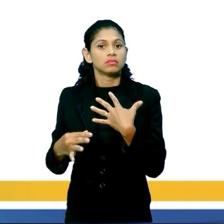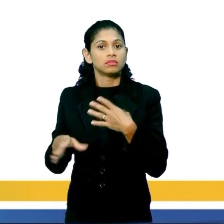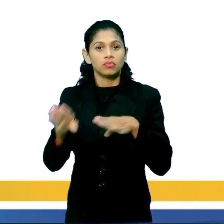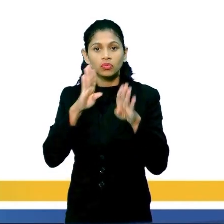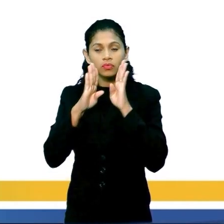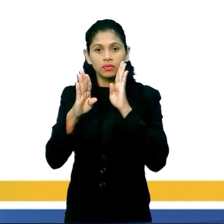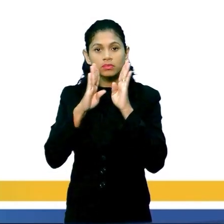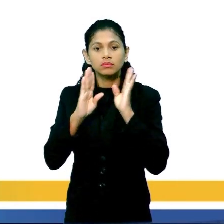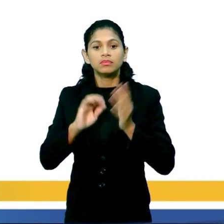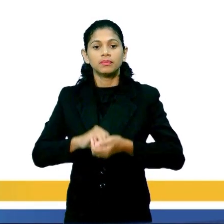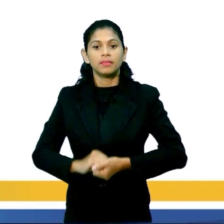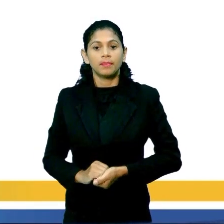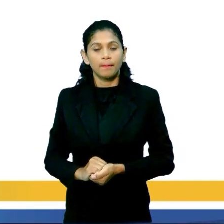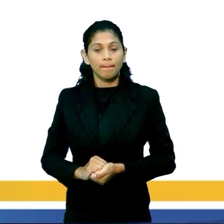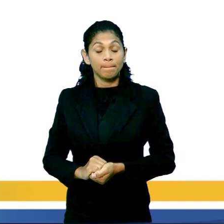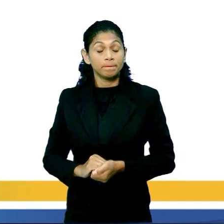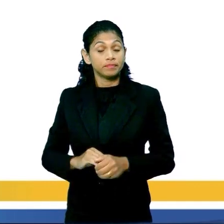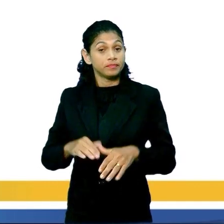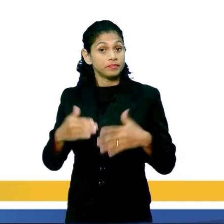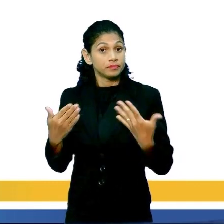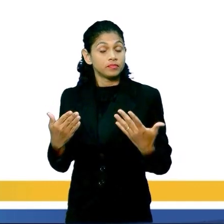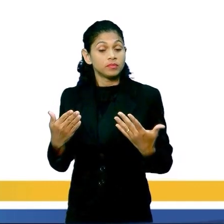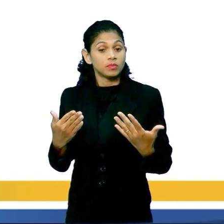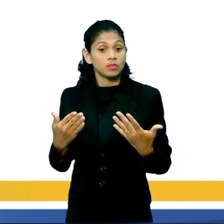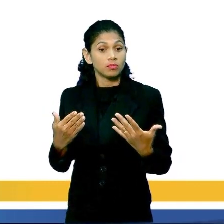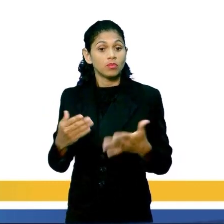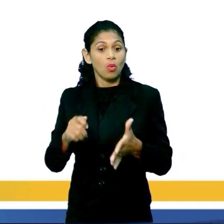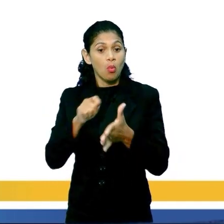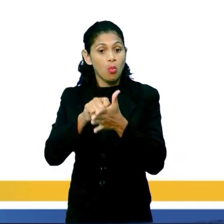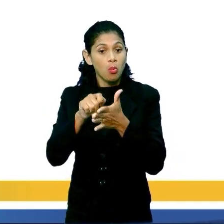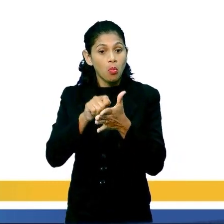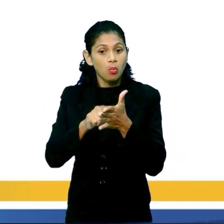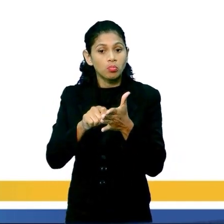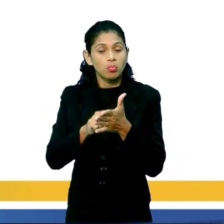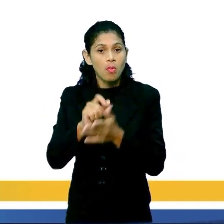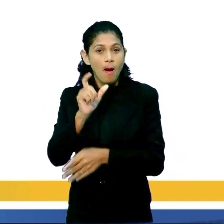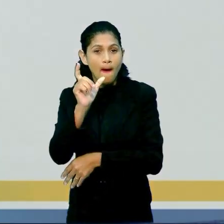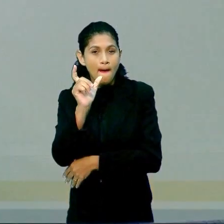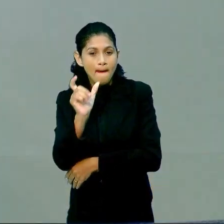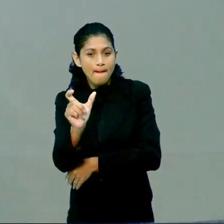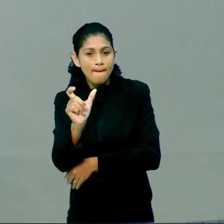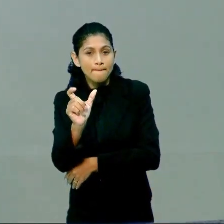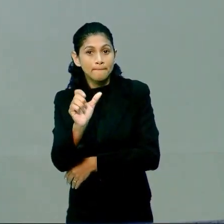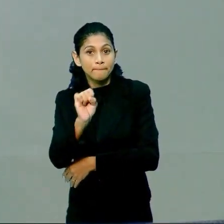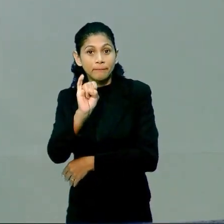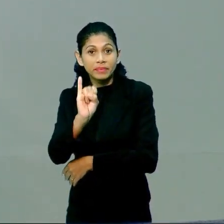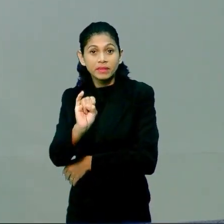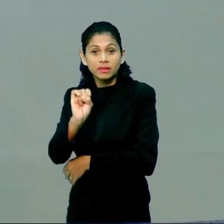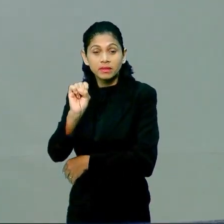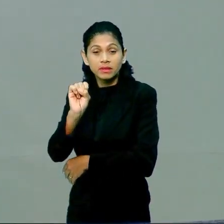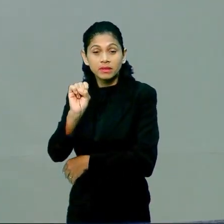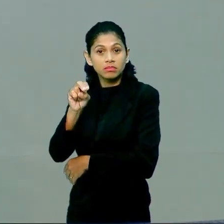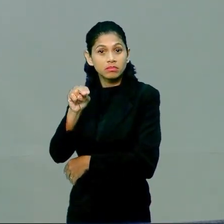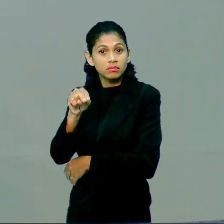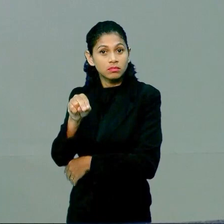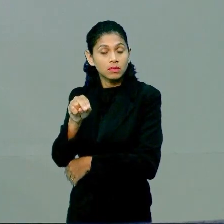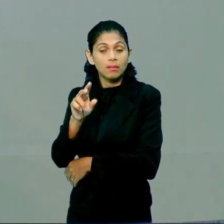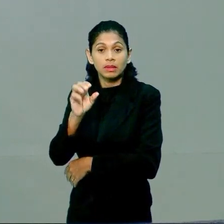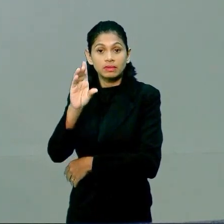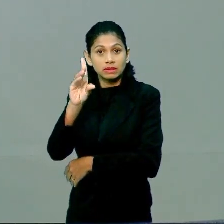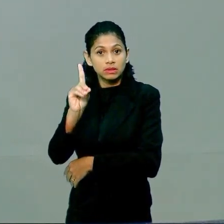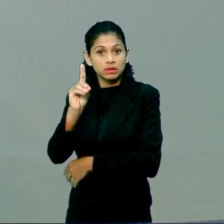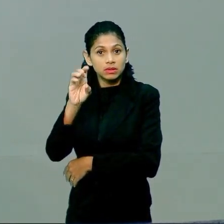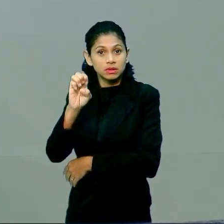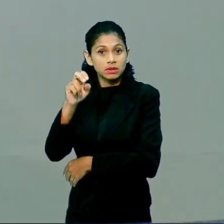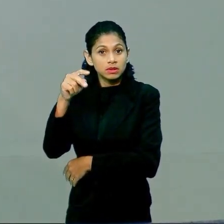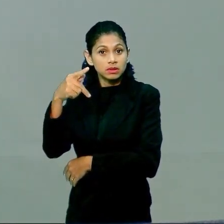coloca aqui a palavra dependente Então por proximidade semântica eu consigo